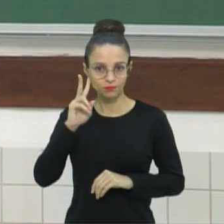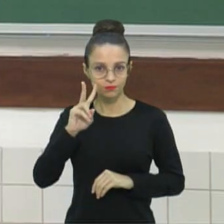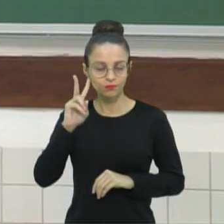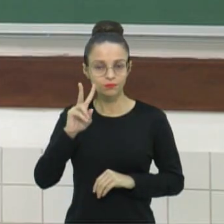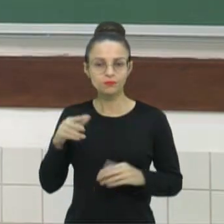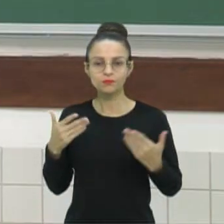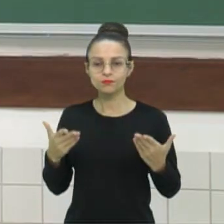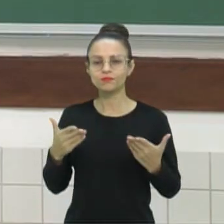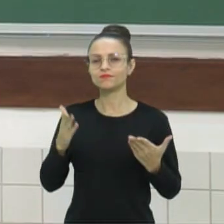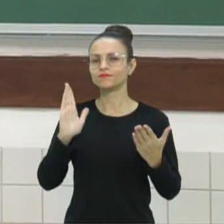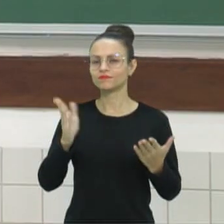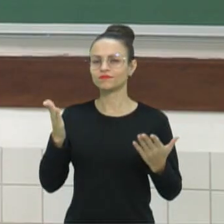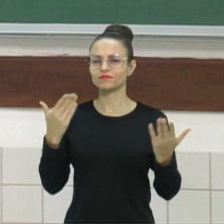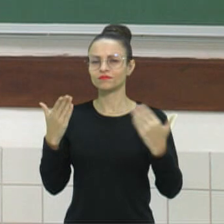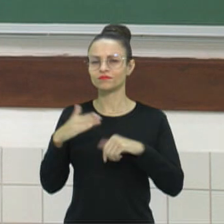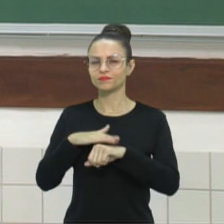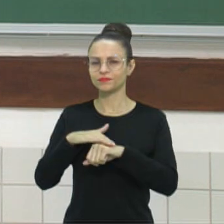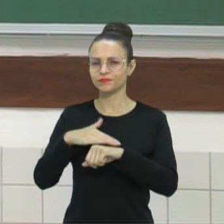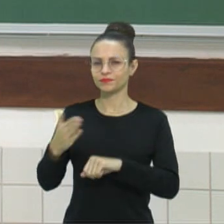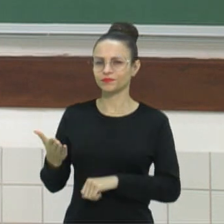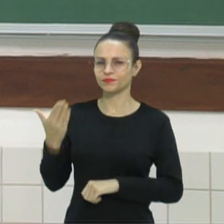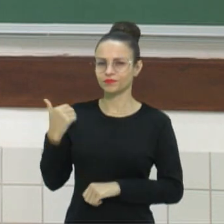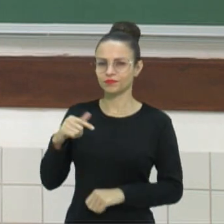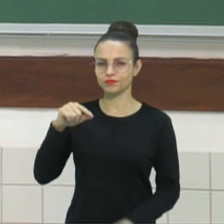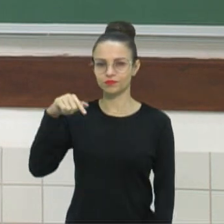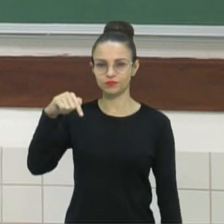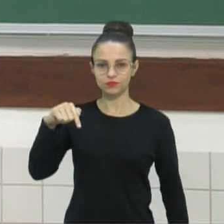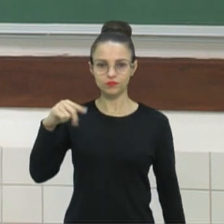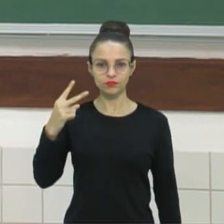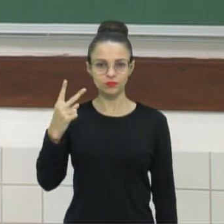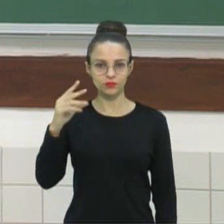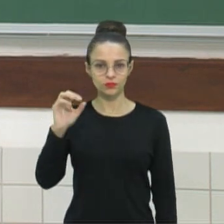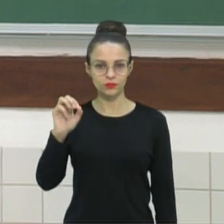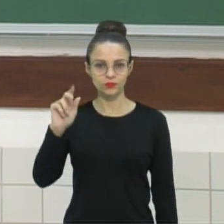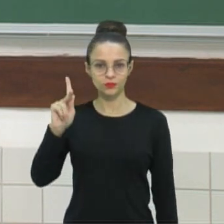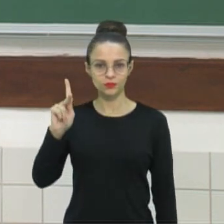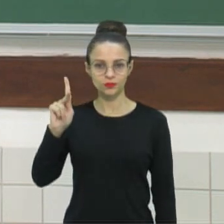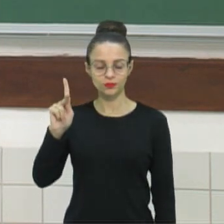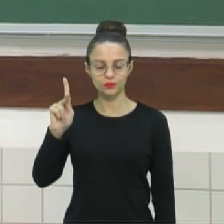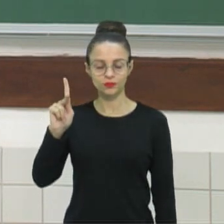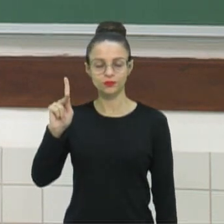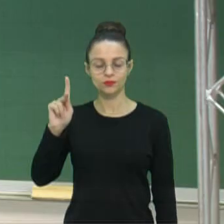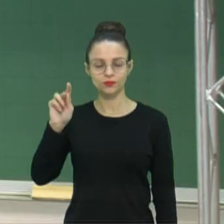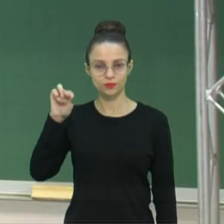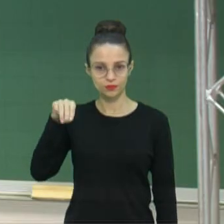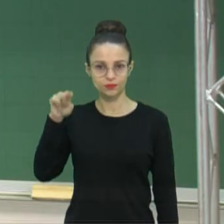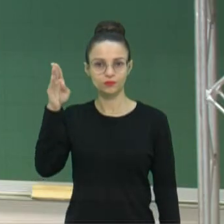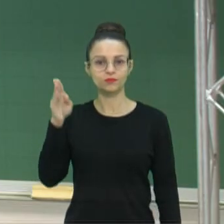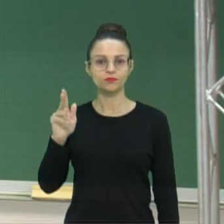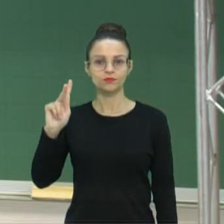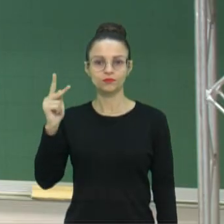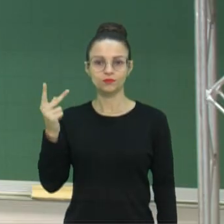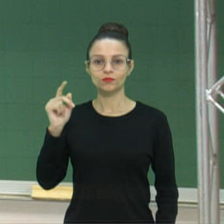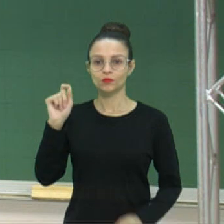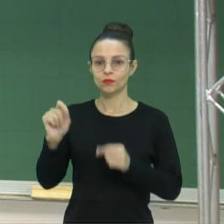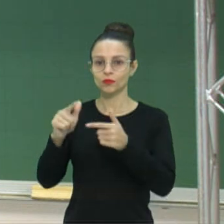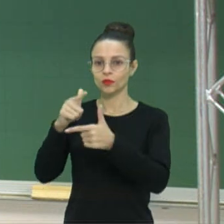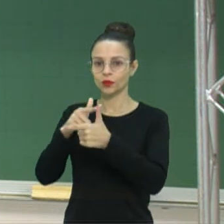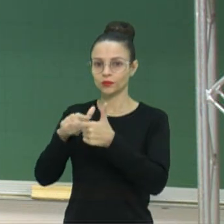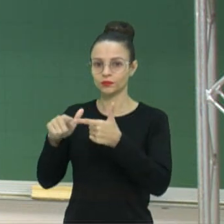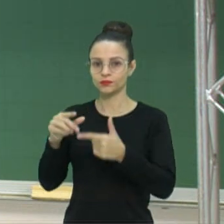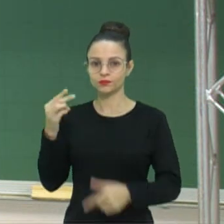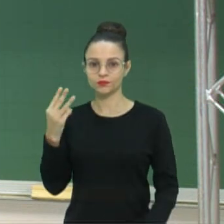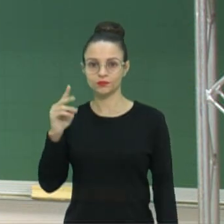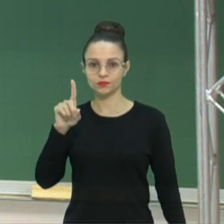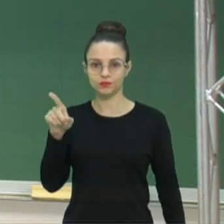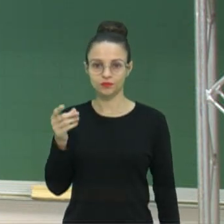né, daquilo que a gente já conversou anteriormente. 720 km por hora. Né? O que, que eu faço? Eu faço uma divisão por